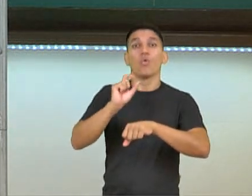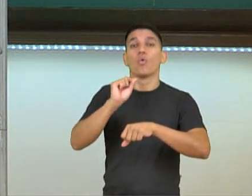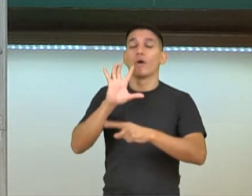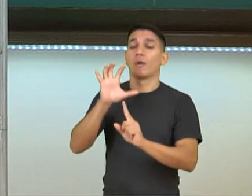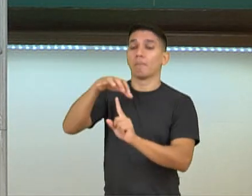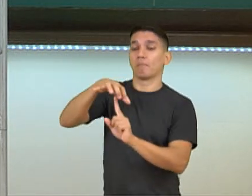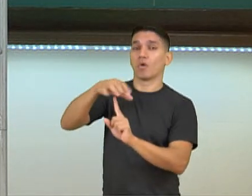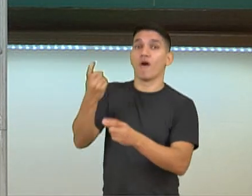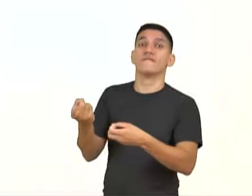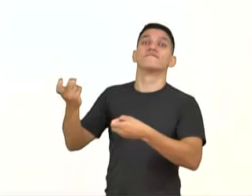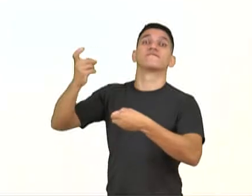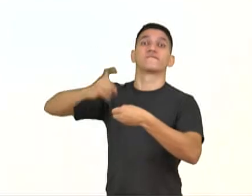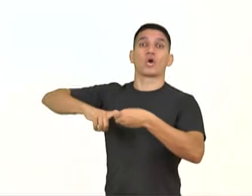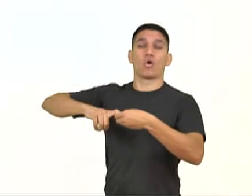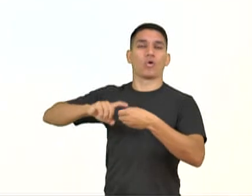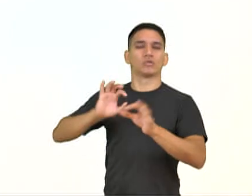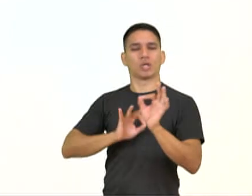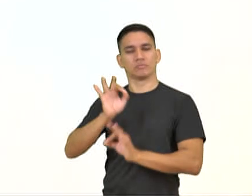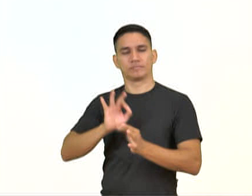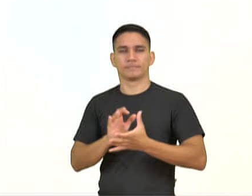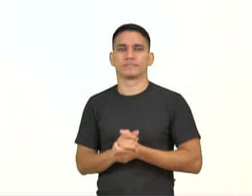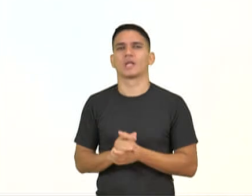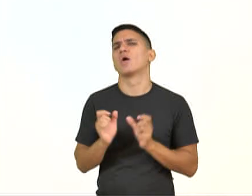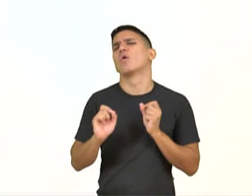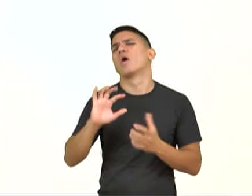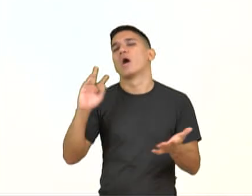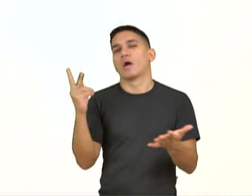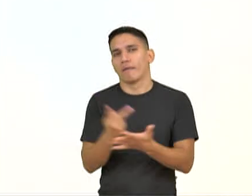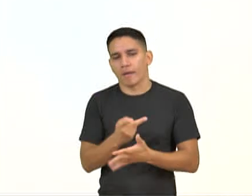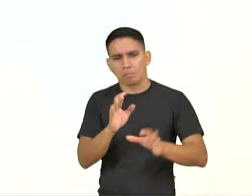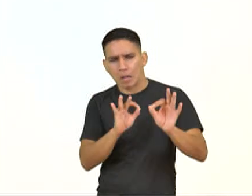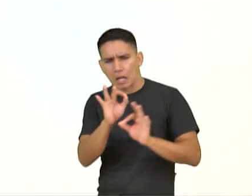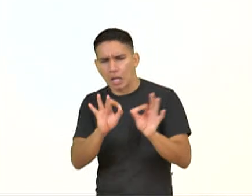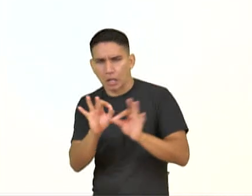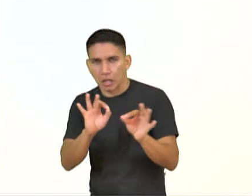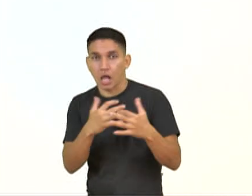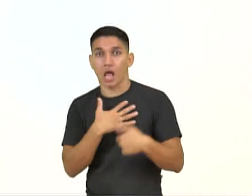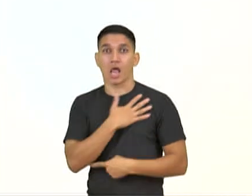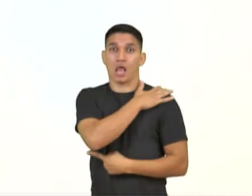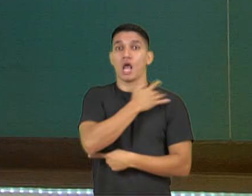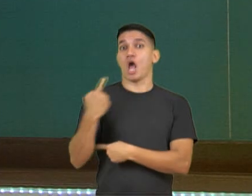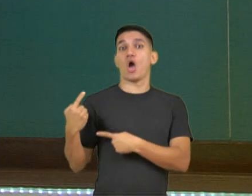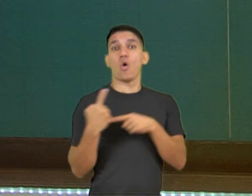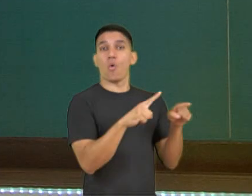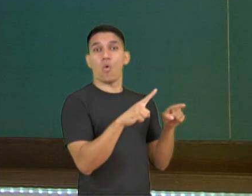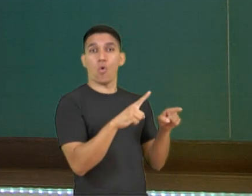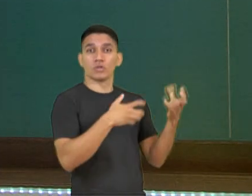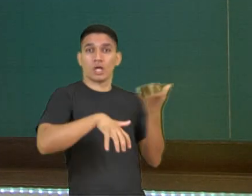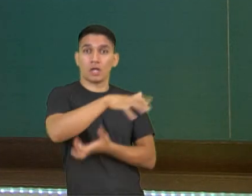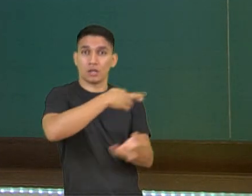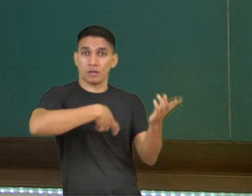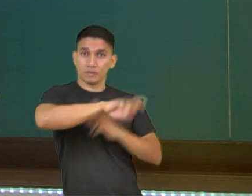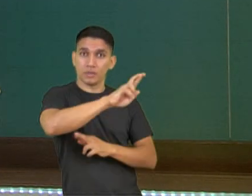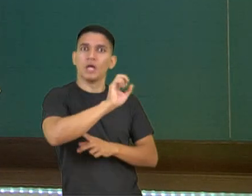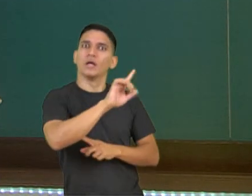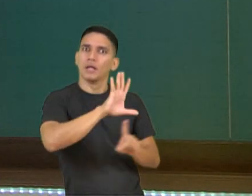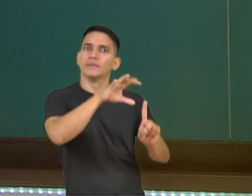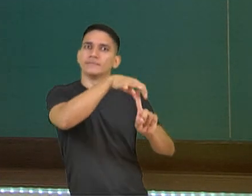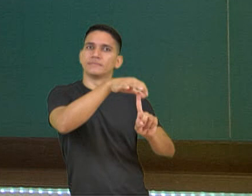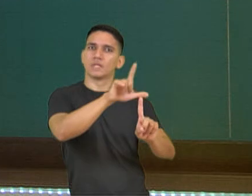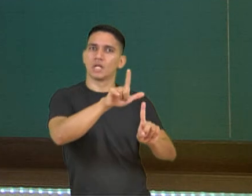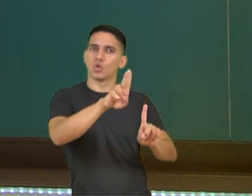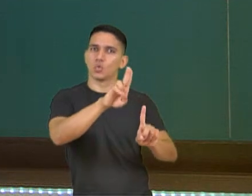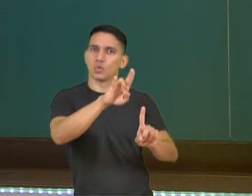poder. Ocorre, então, a organização de um exército contra-revolucionário. O rei Luís XVI ele chega a organizar, então,